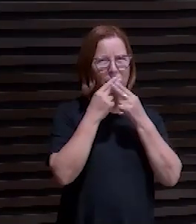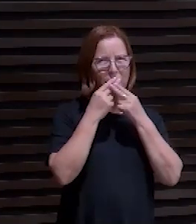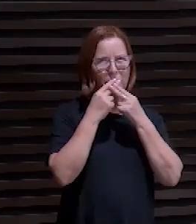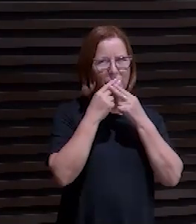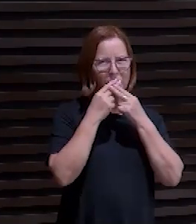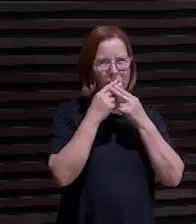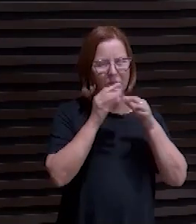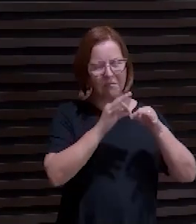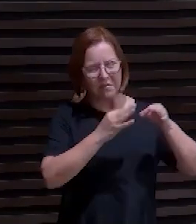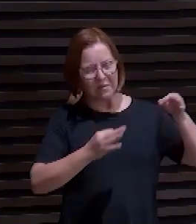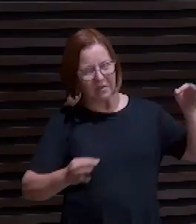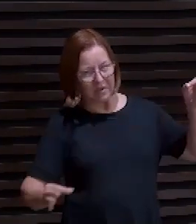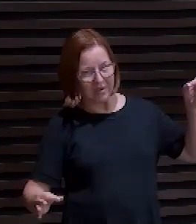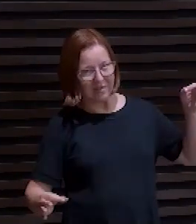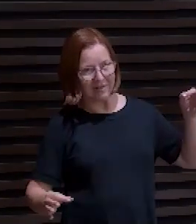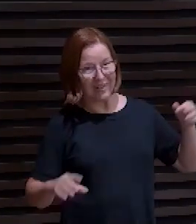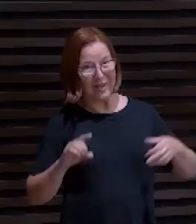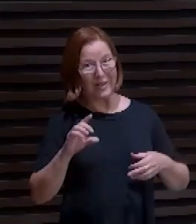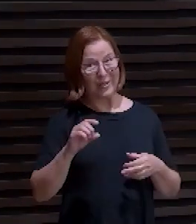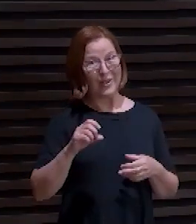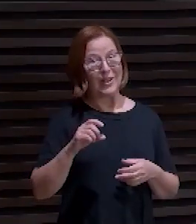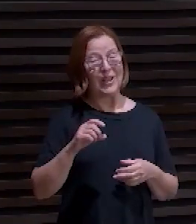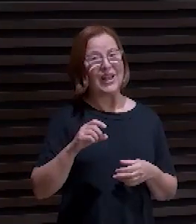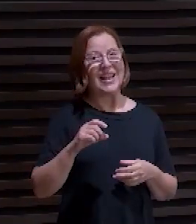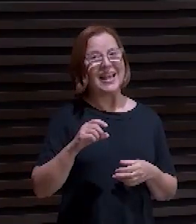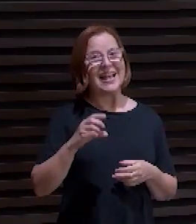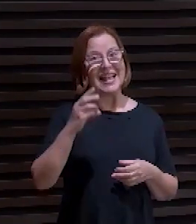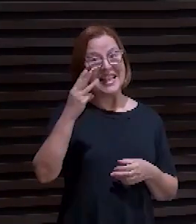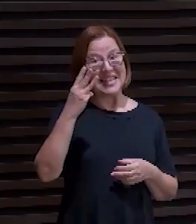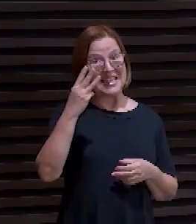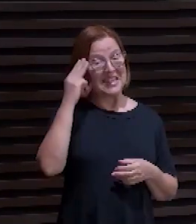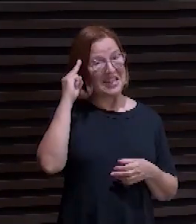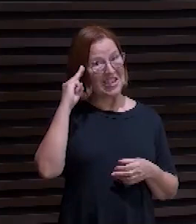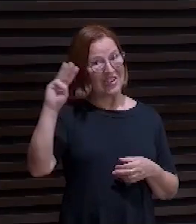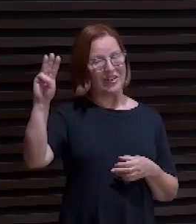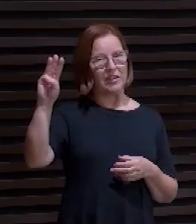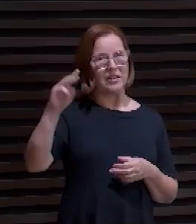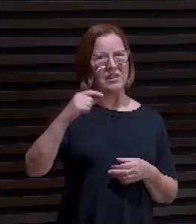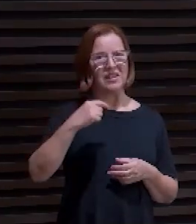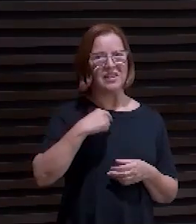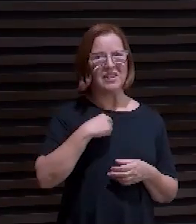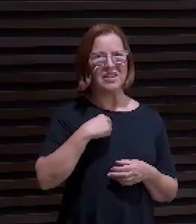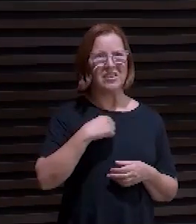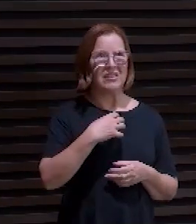que eu fiz foram de 3 dias. E eu já estava sentindo